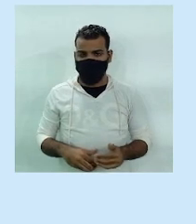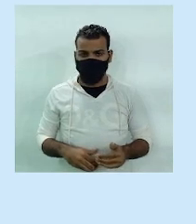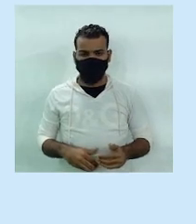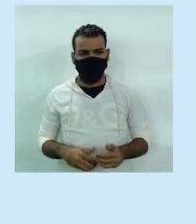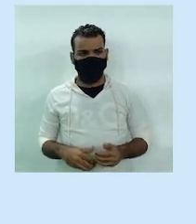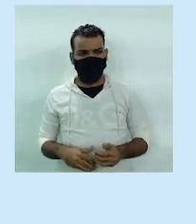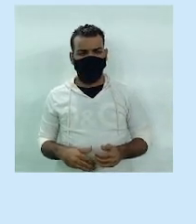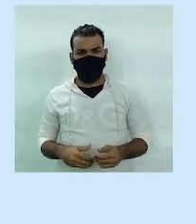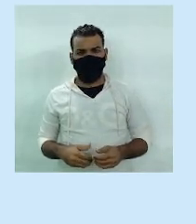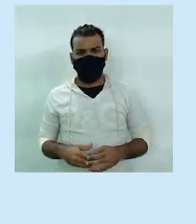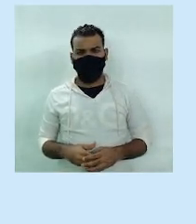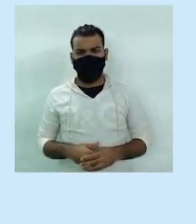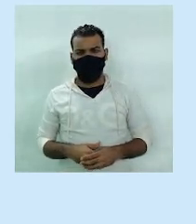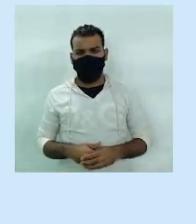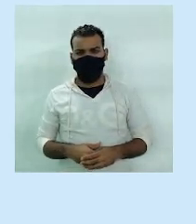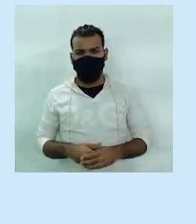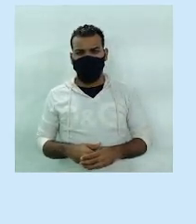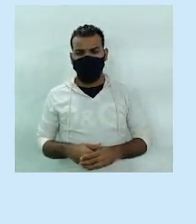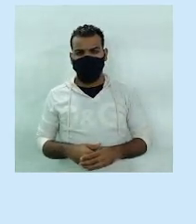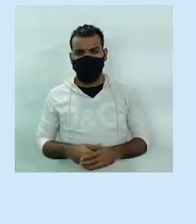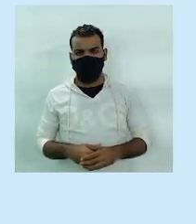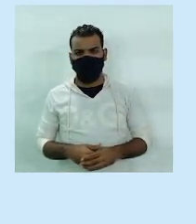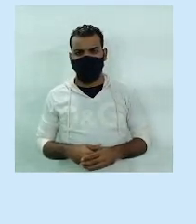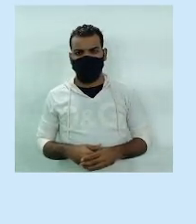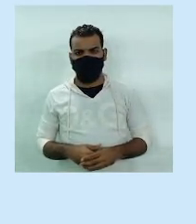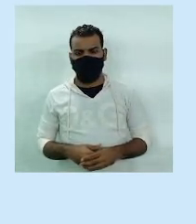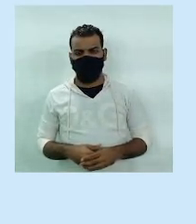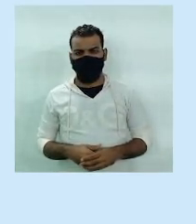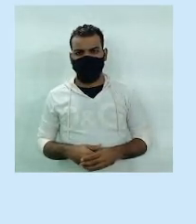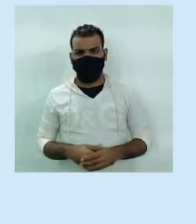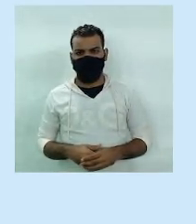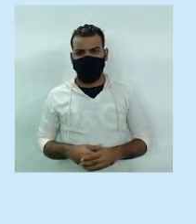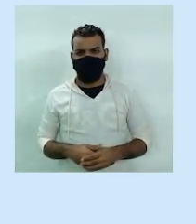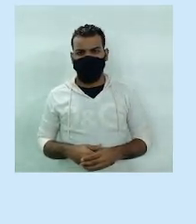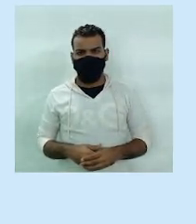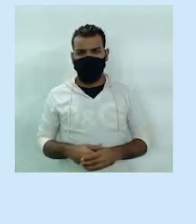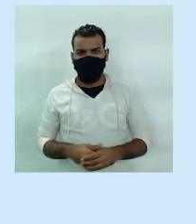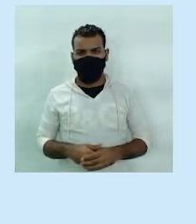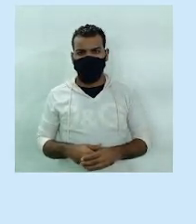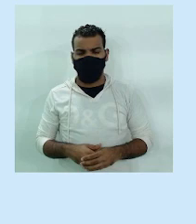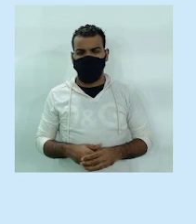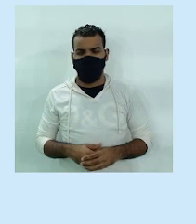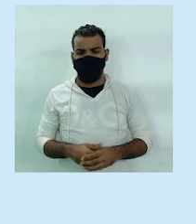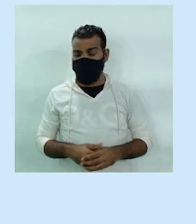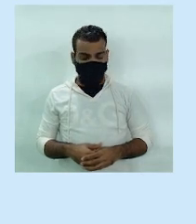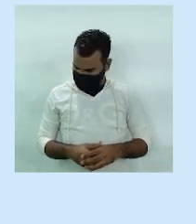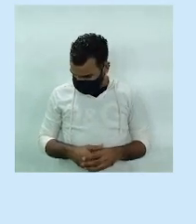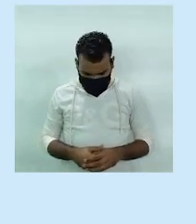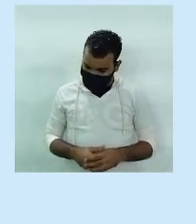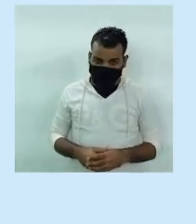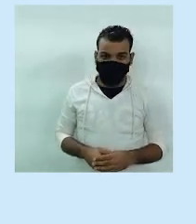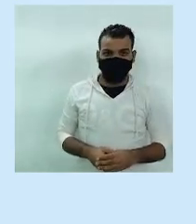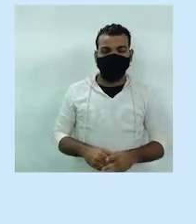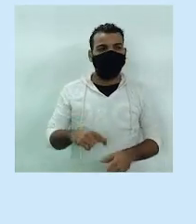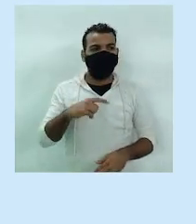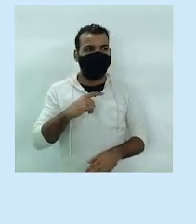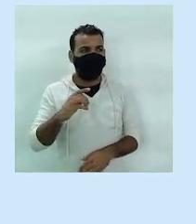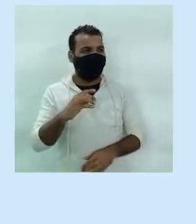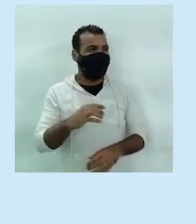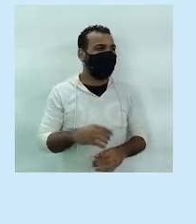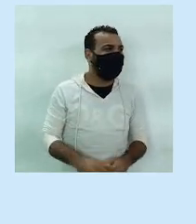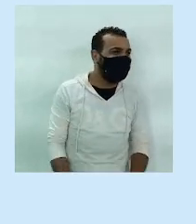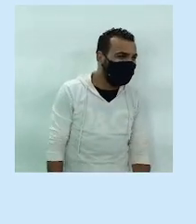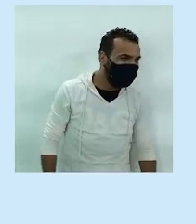trazia, porém, grandes riscos. Sobretudo, o risco do catolicismo